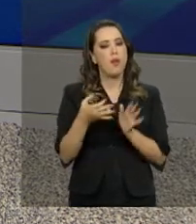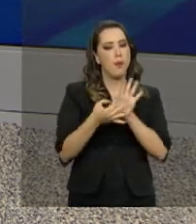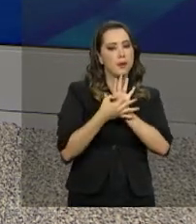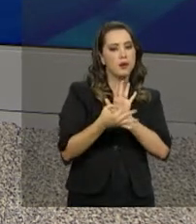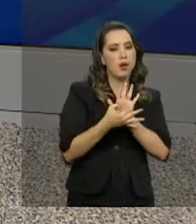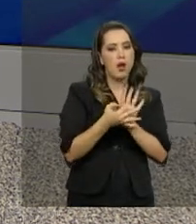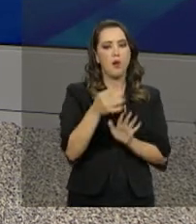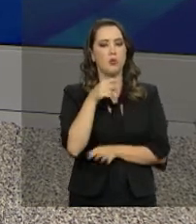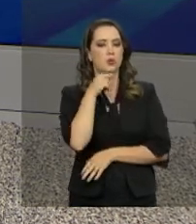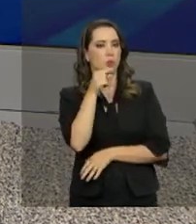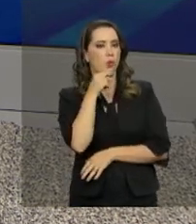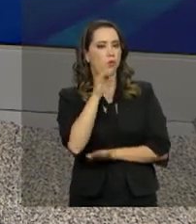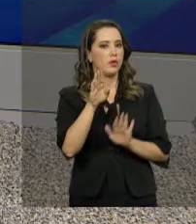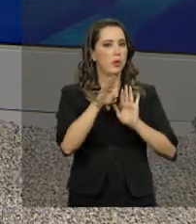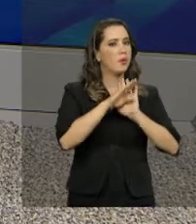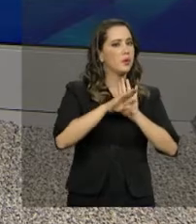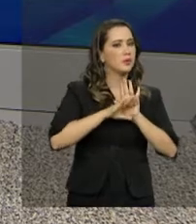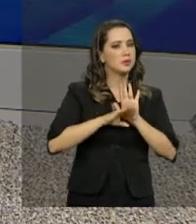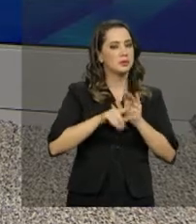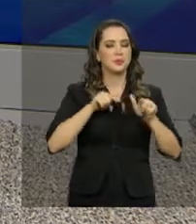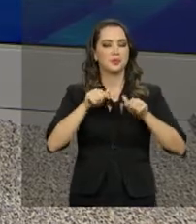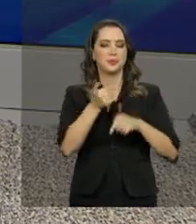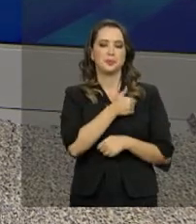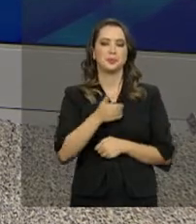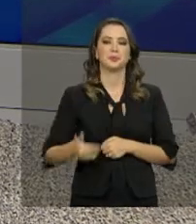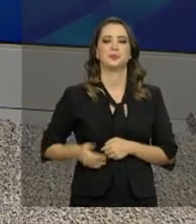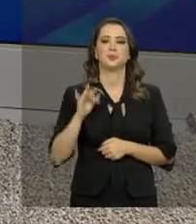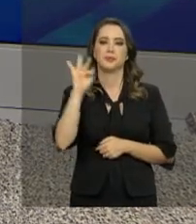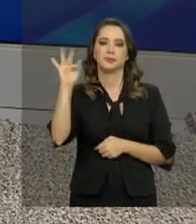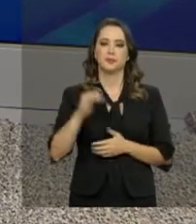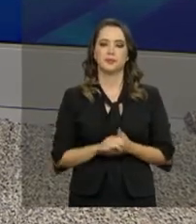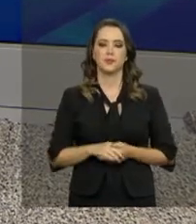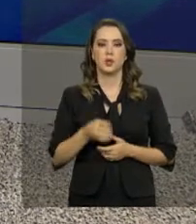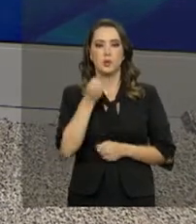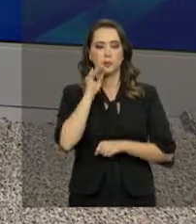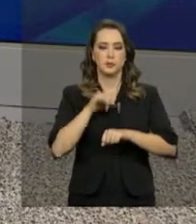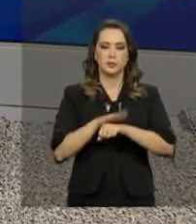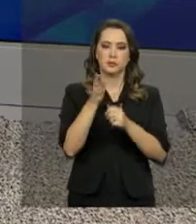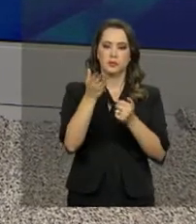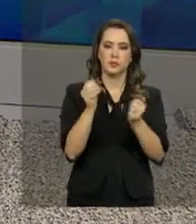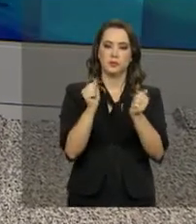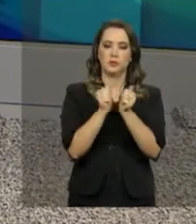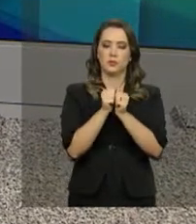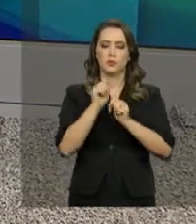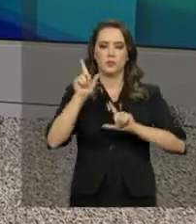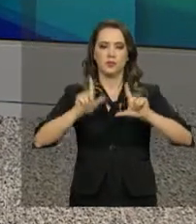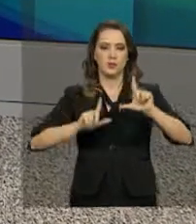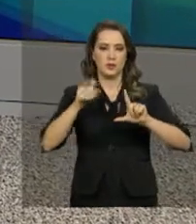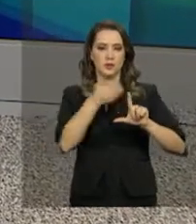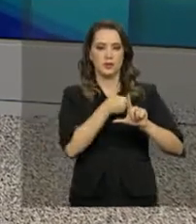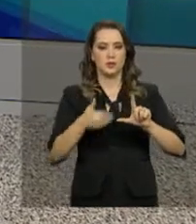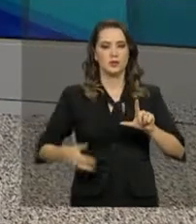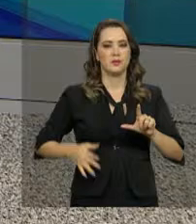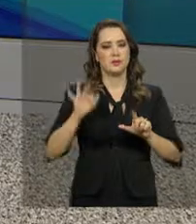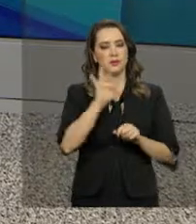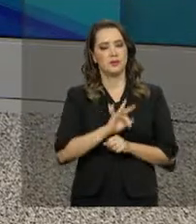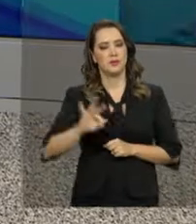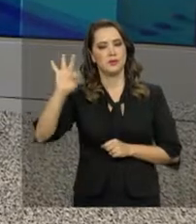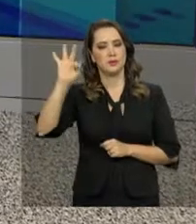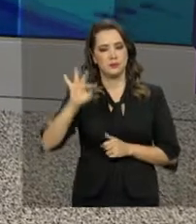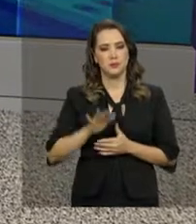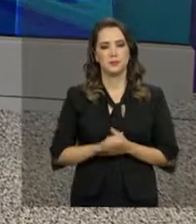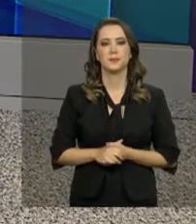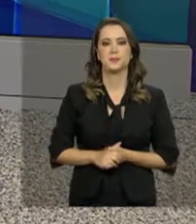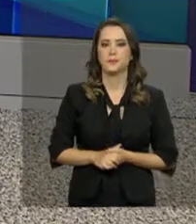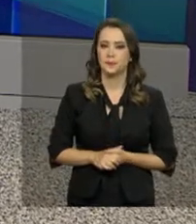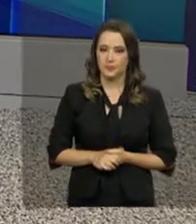dúvidas sobre programas e ações do governo federal uma boa noite pra você um ótimo final de semana e continue com a gente aqui na